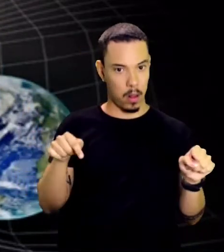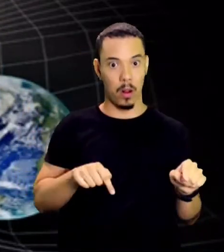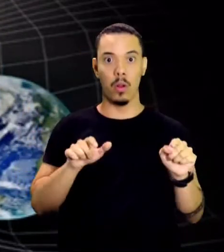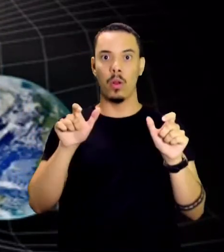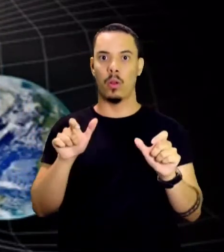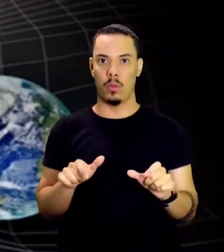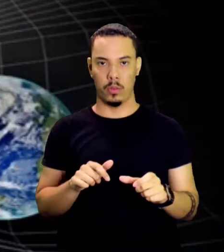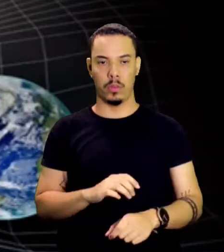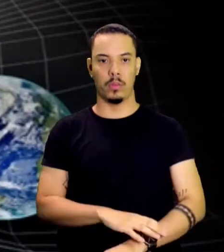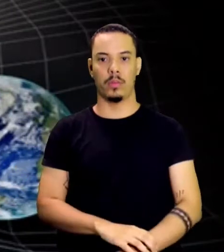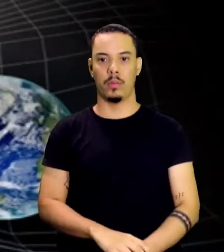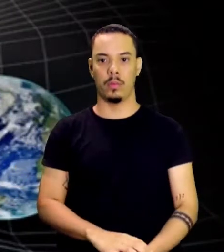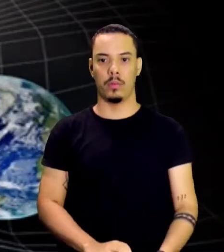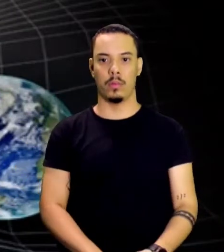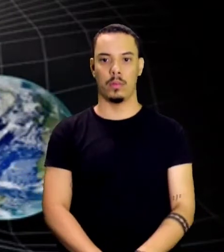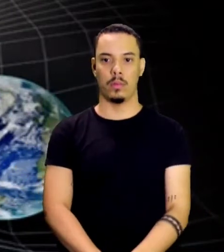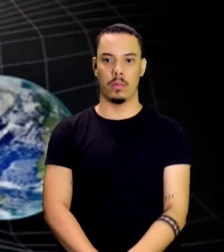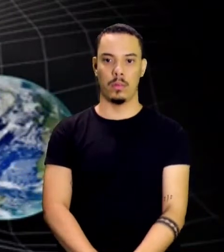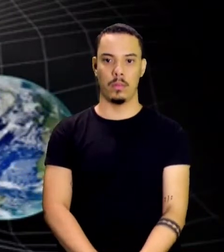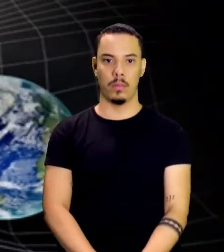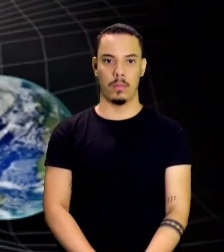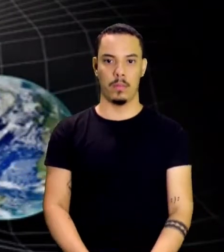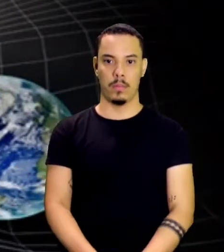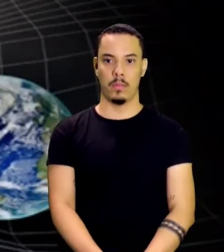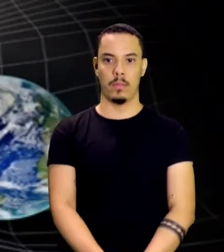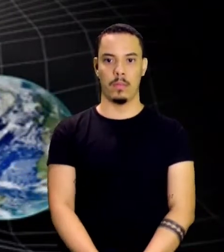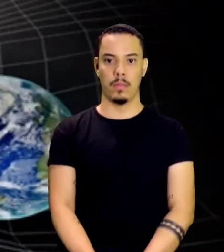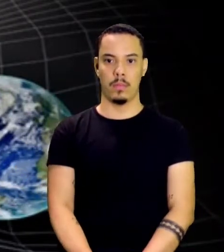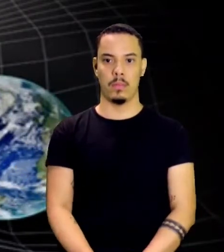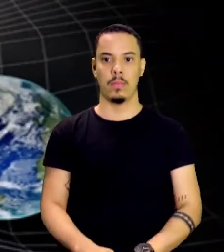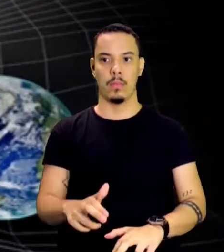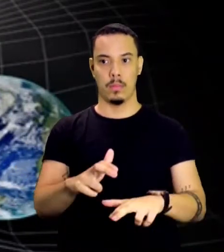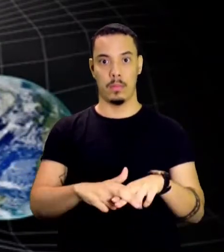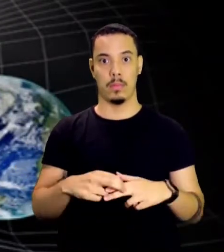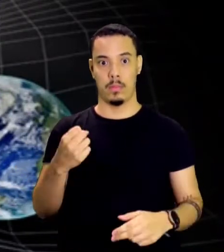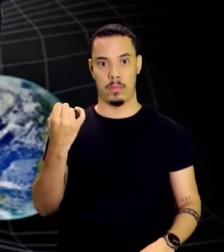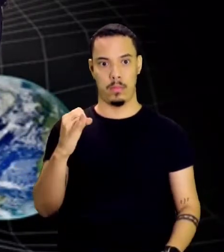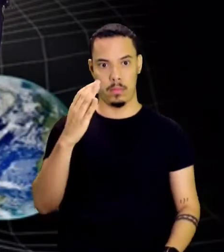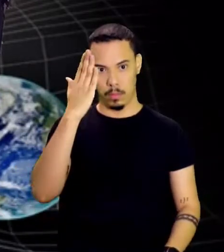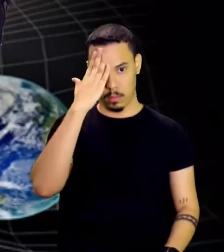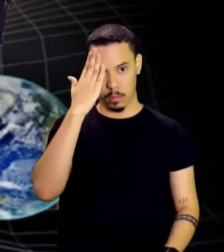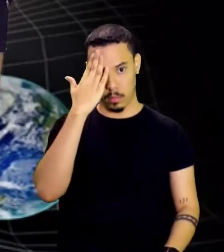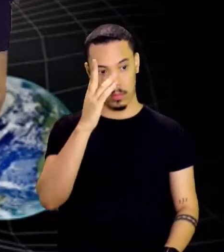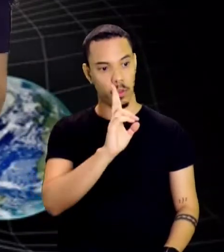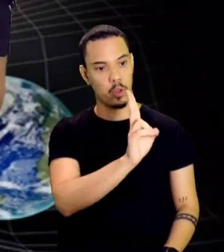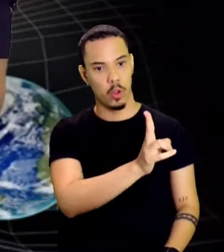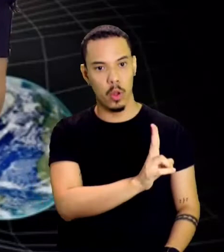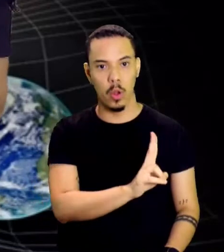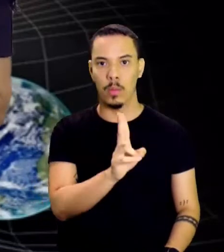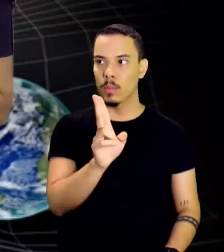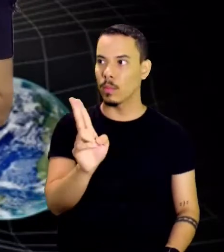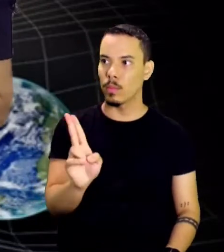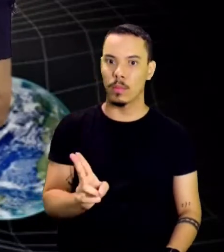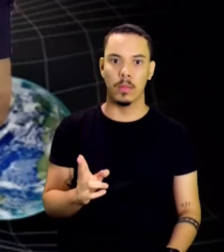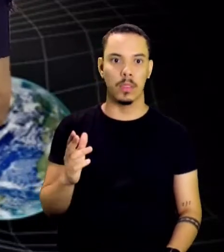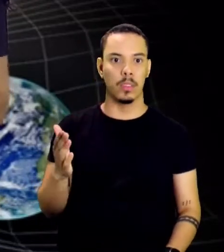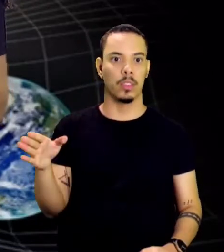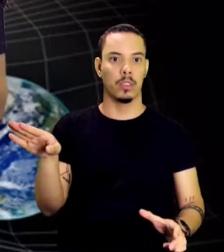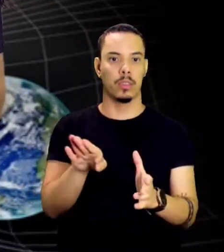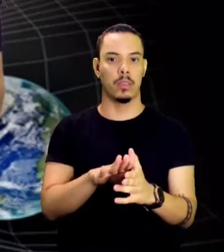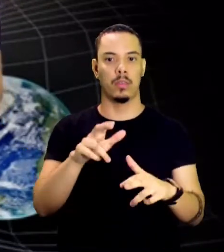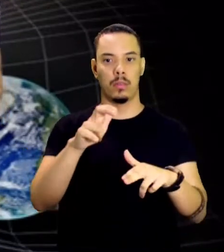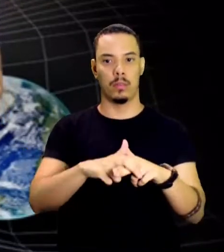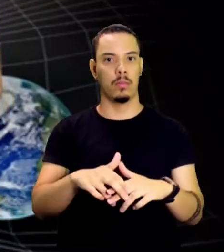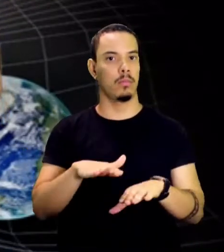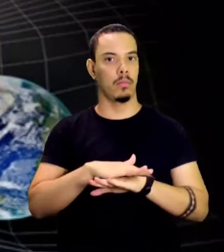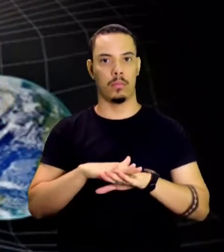então se eu souber o nome da pessoa que está ali ocupando uma certa por informação do seu serviço sobre chegar e sentar no seu